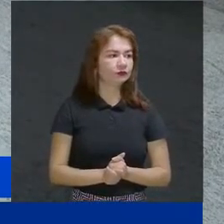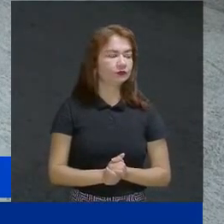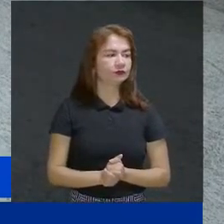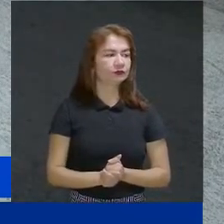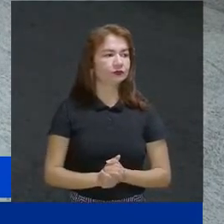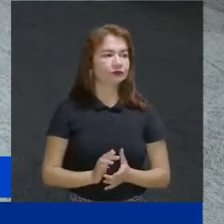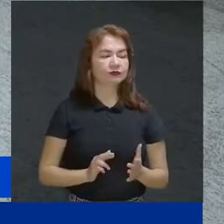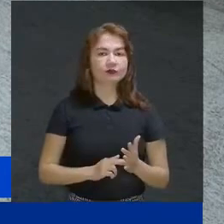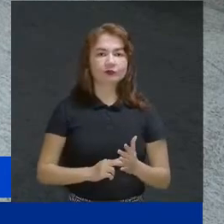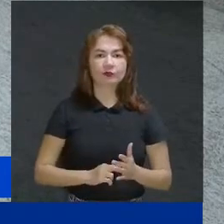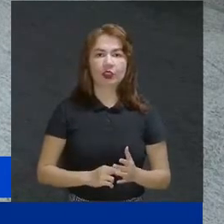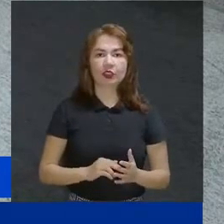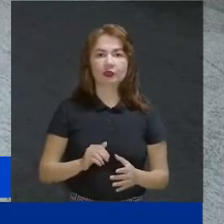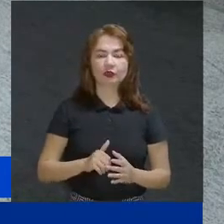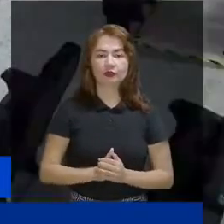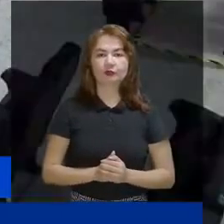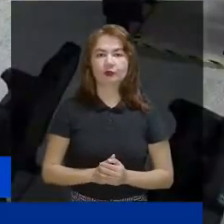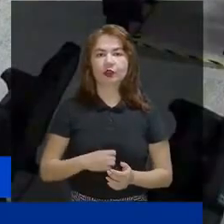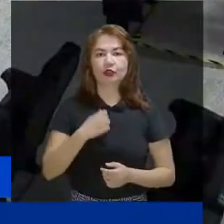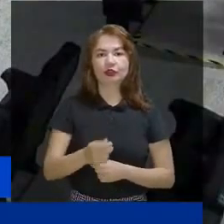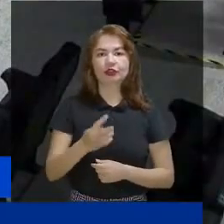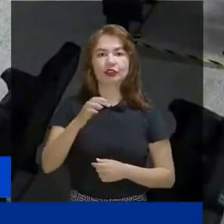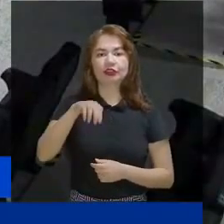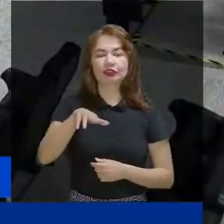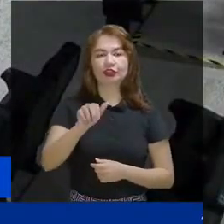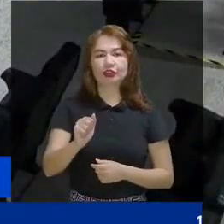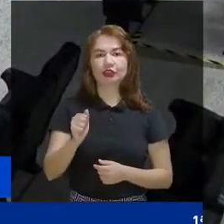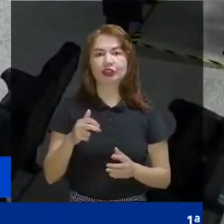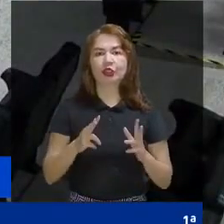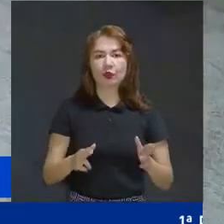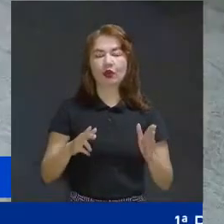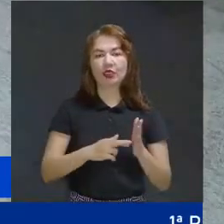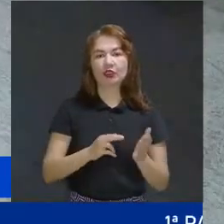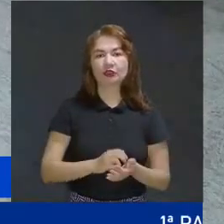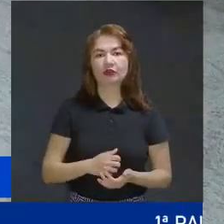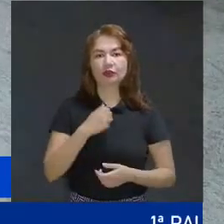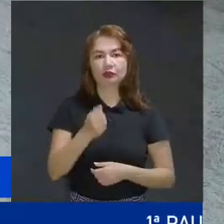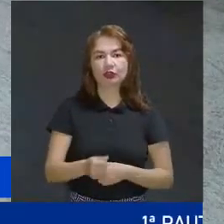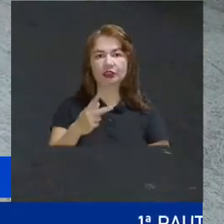plenário. Juíza Tina Souza. Com o relator, presidente. Juíza Paola Santos.